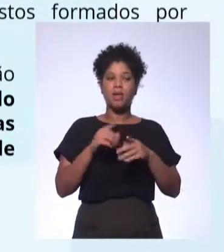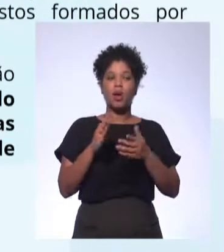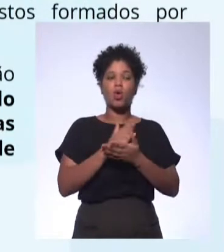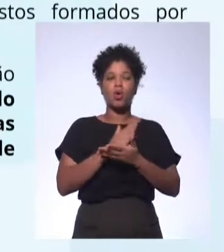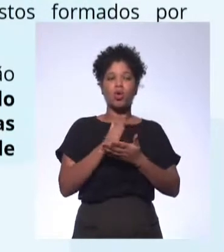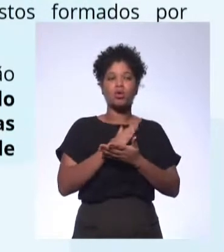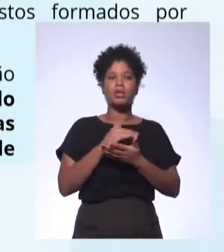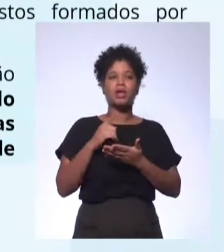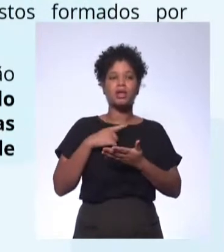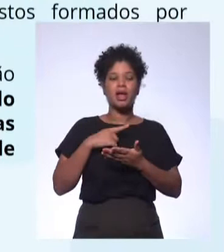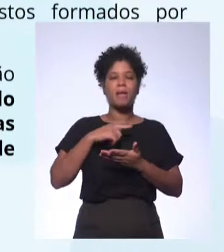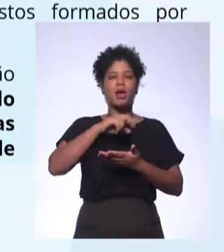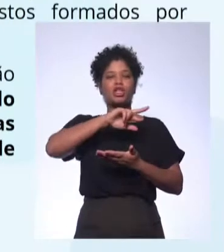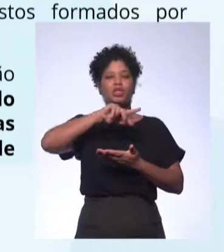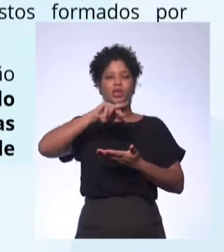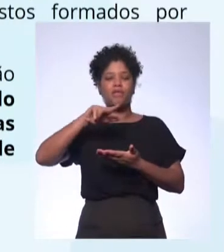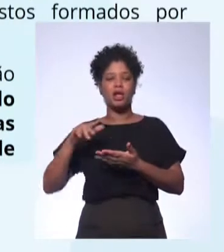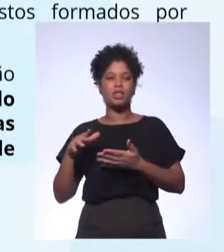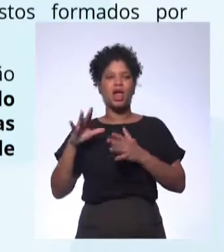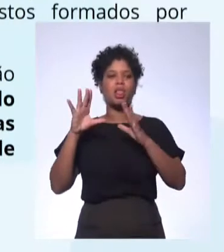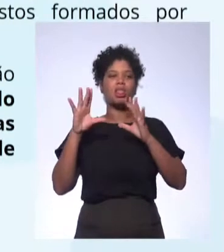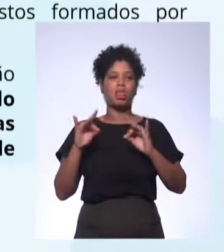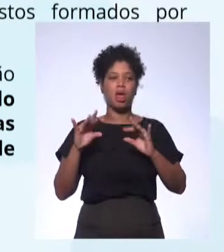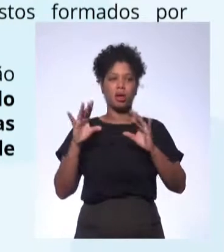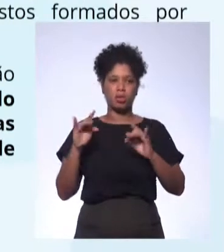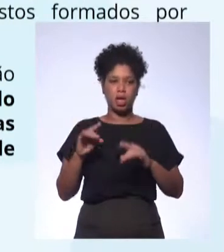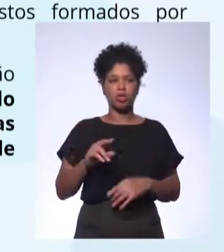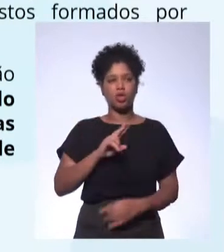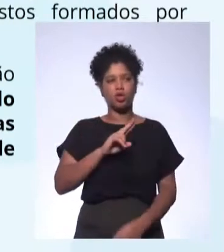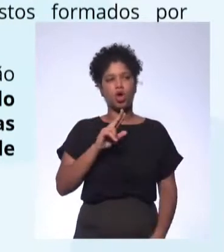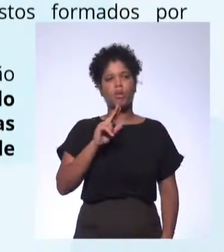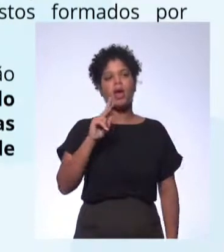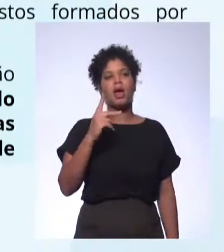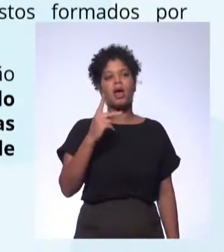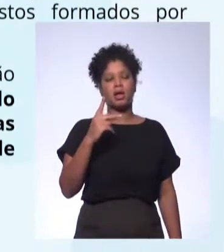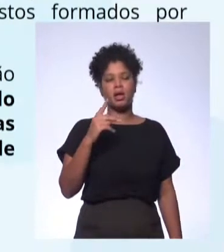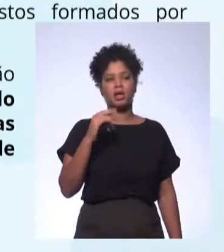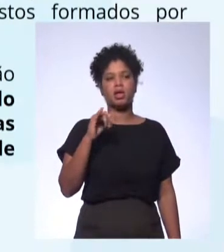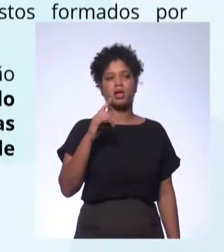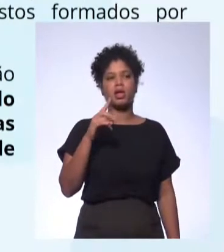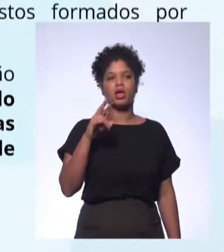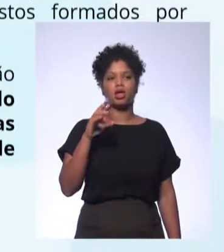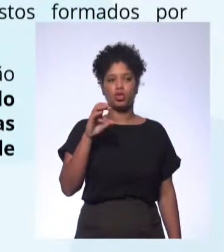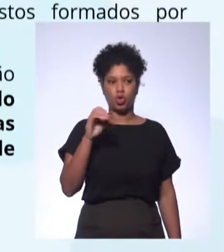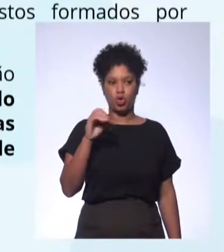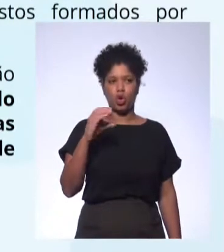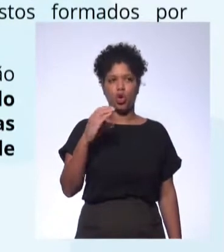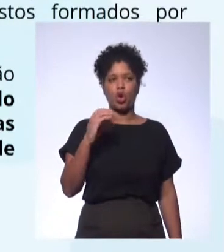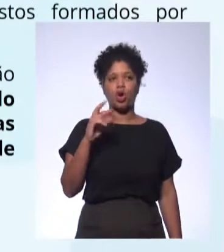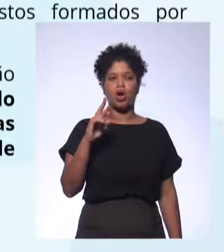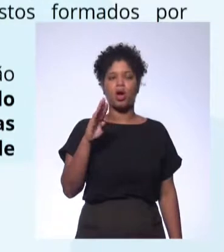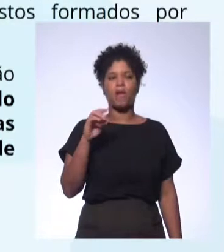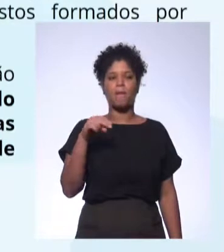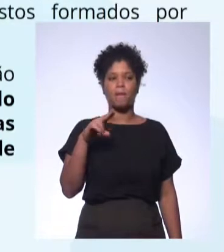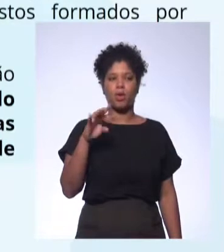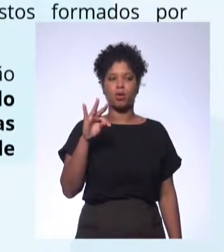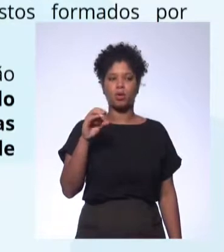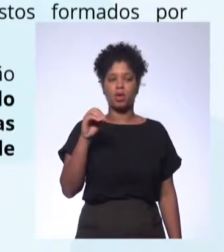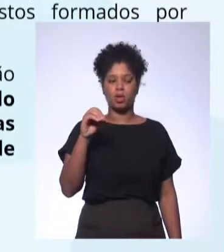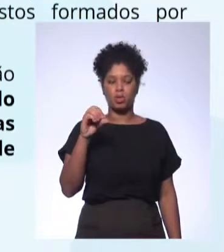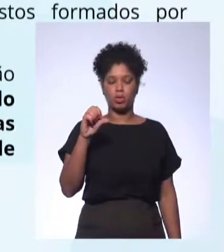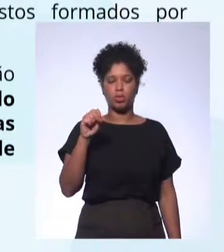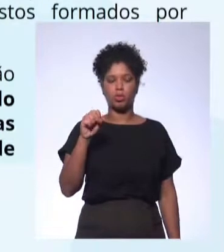substâncias apolares e entre elas os hidrocarbonetos presente na gasolina compostos formados por